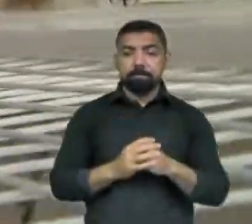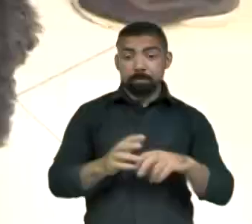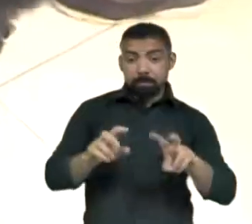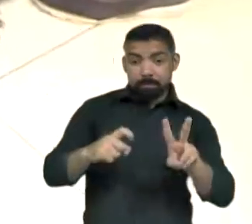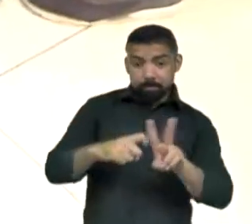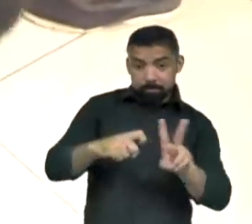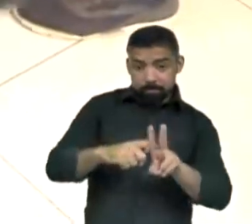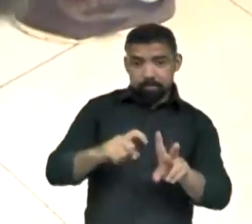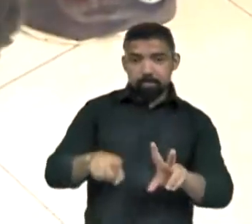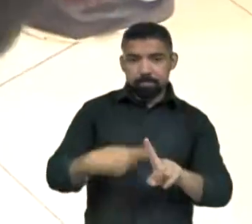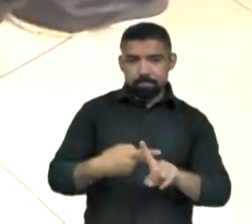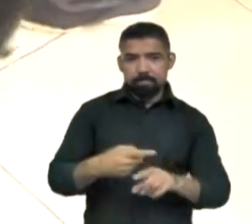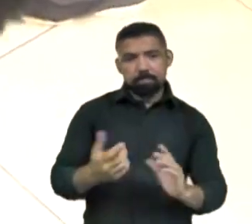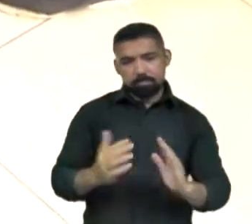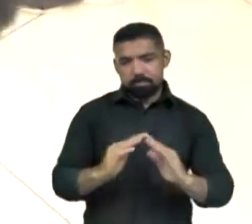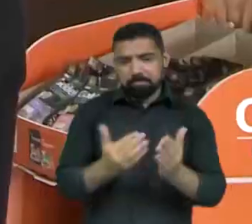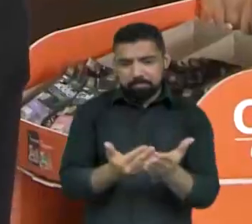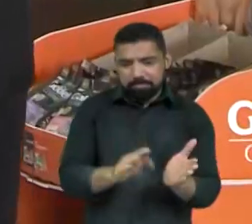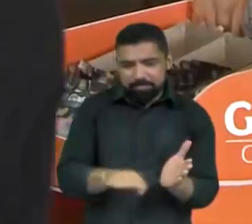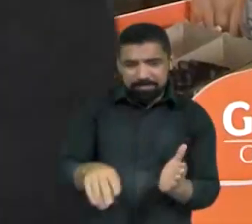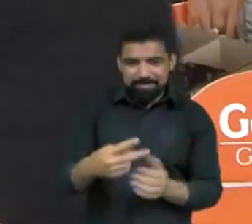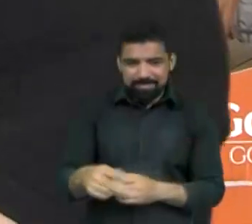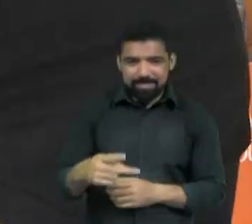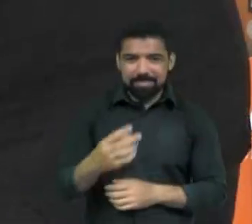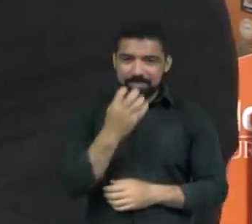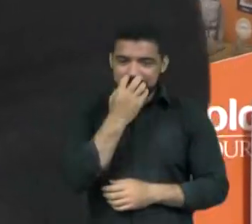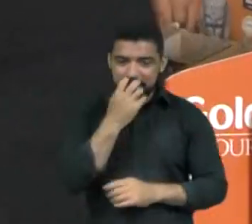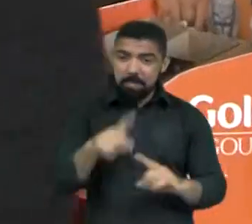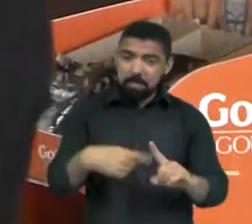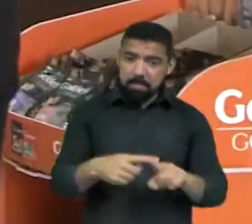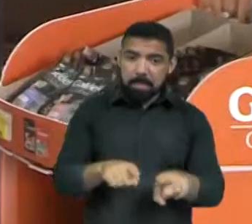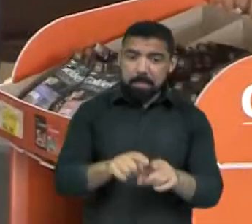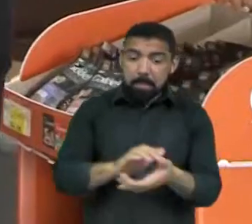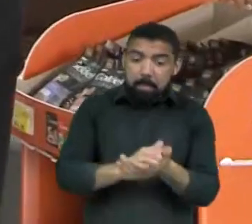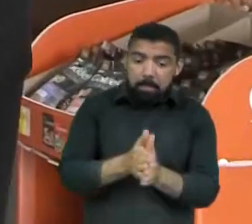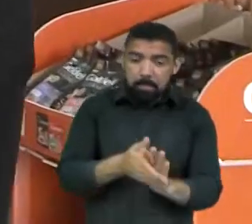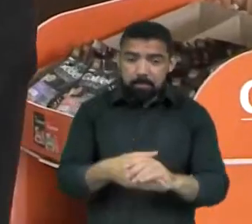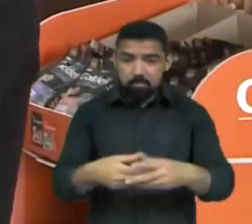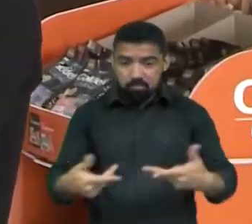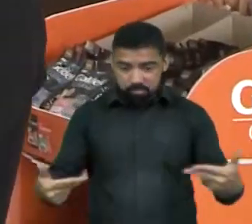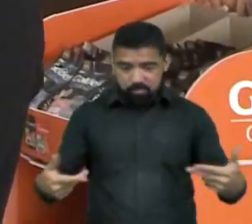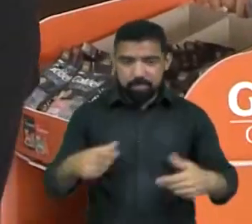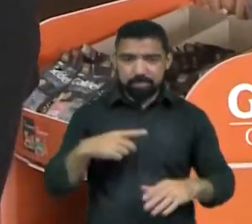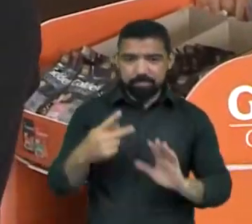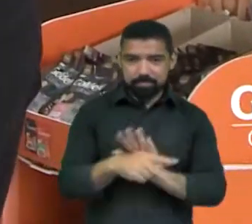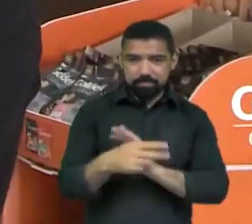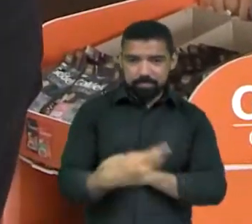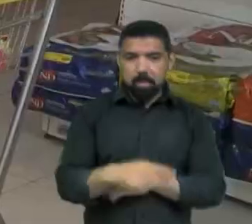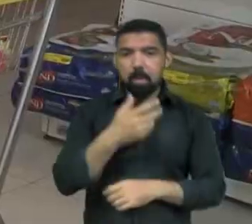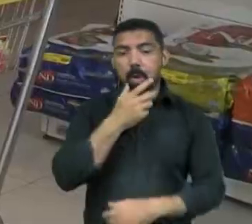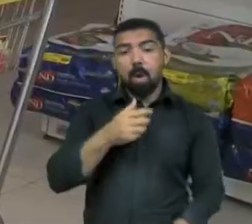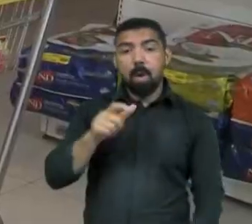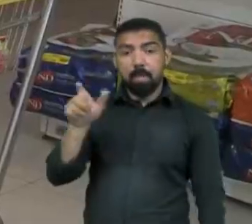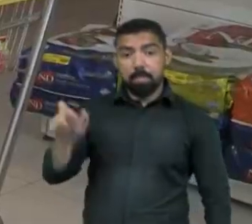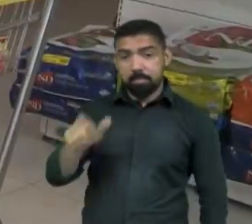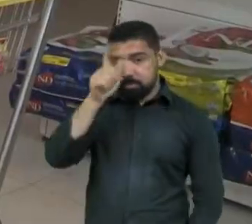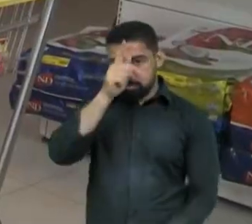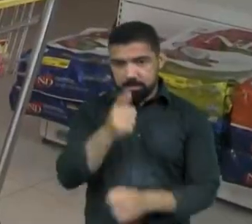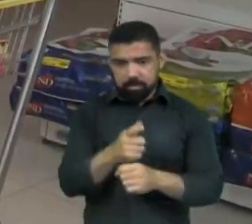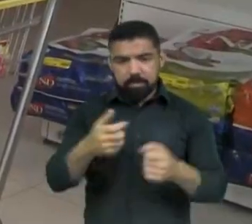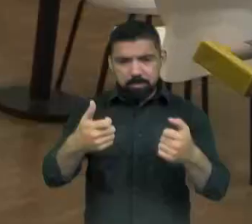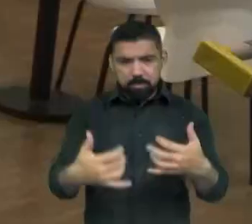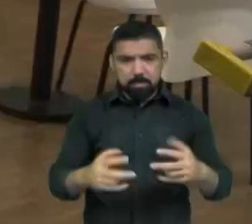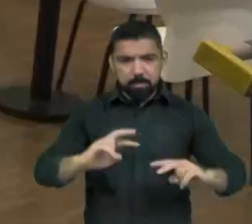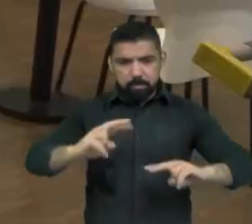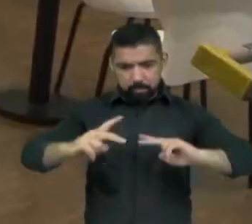veterinárias, creches e até cosméticos. O gerente de franquia de serviços pet, Márcio Façanha, contou sobre o aumento da